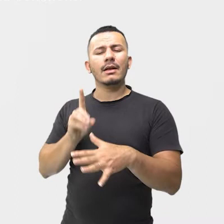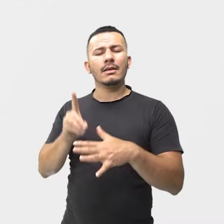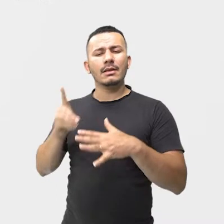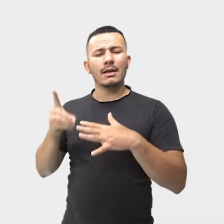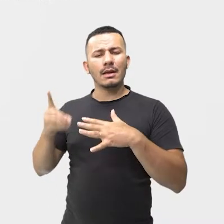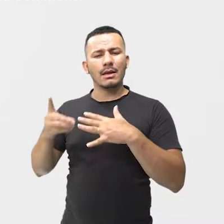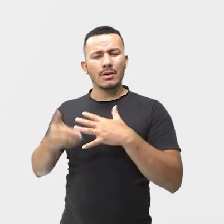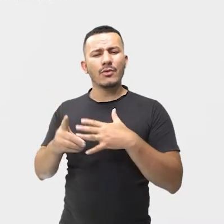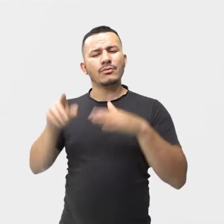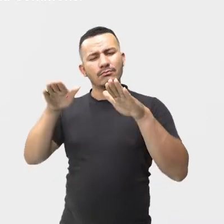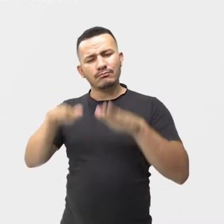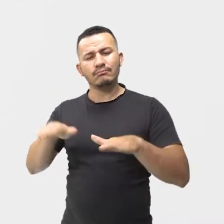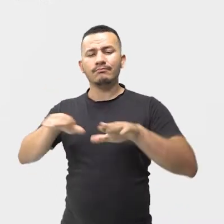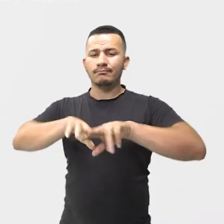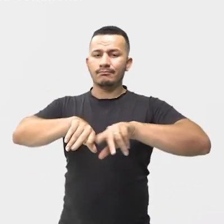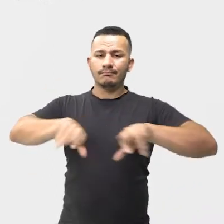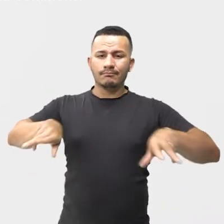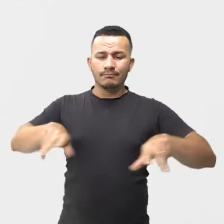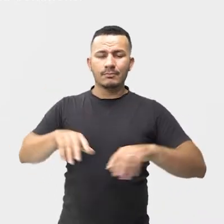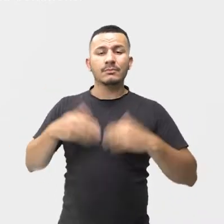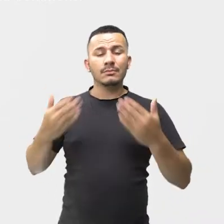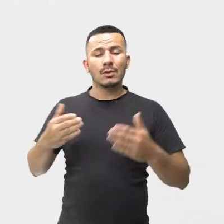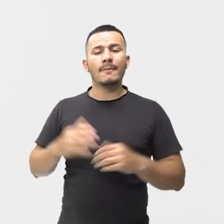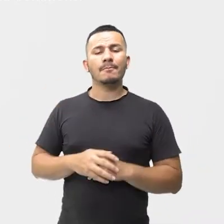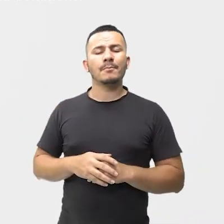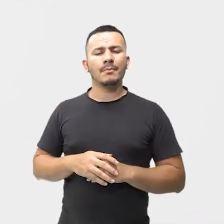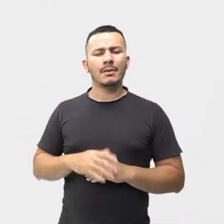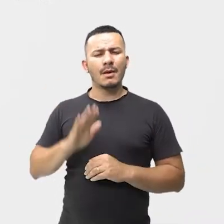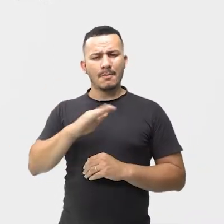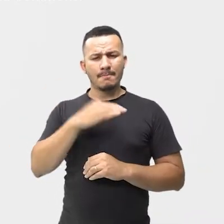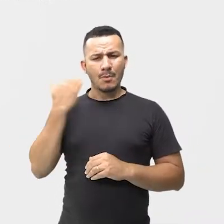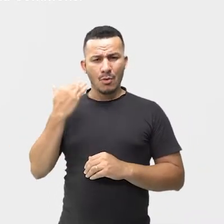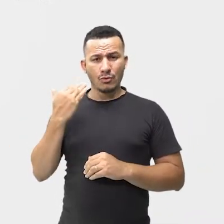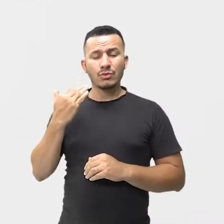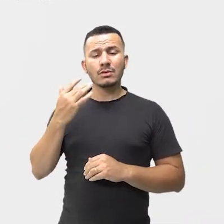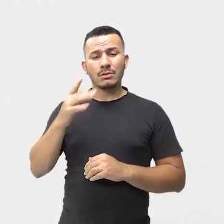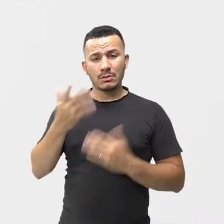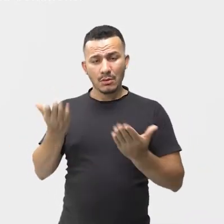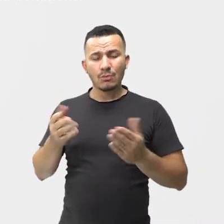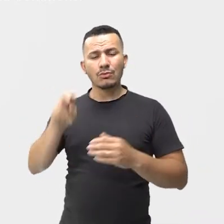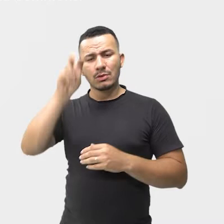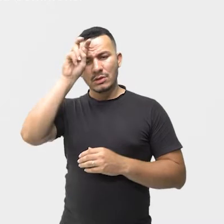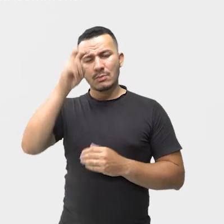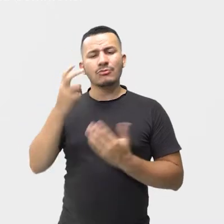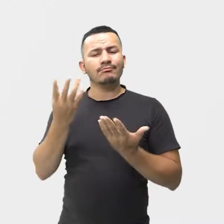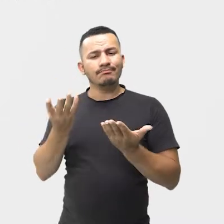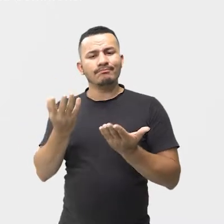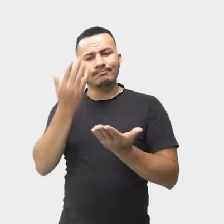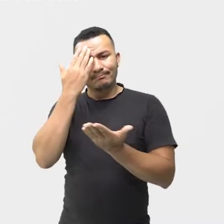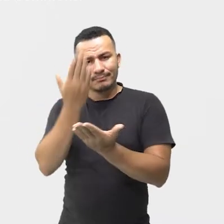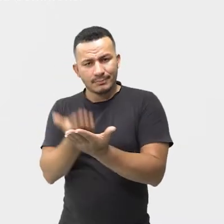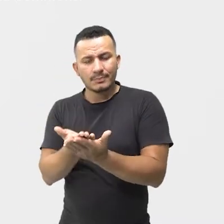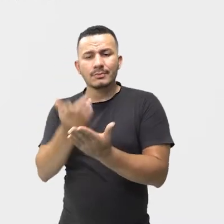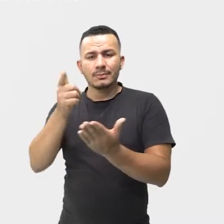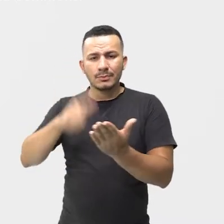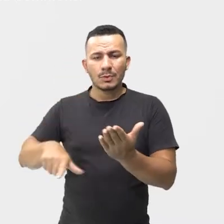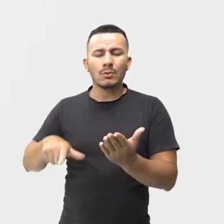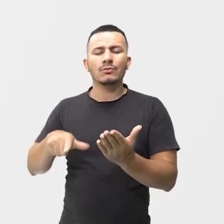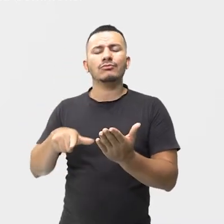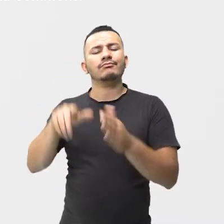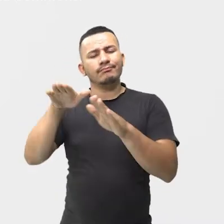vários deuses. A crença na vida após a morte motivava os egípcios a construir tumbas,